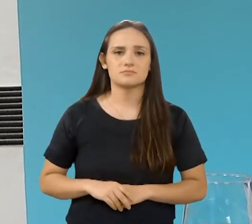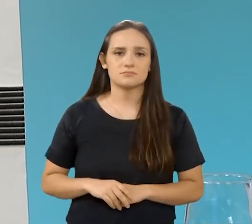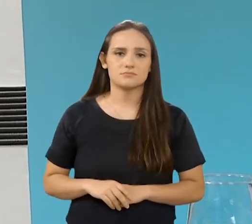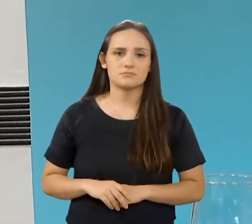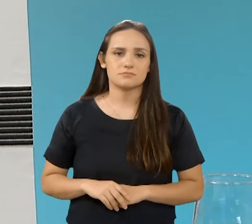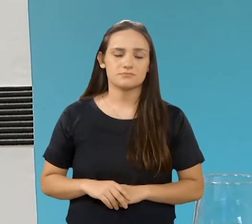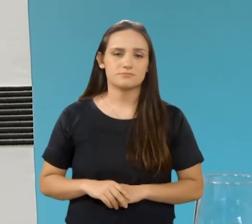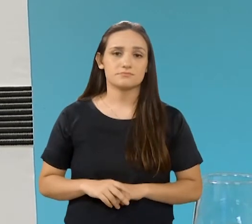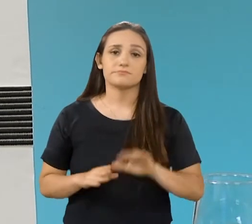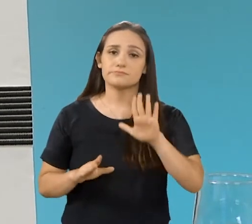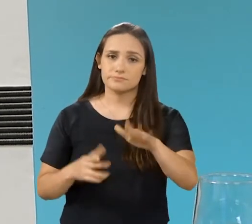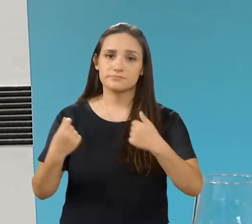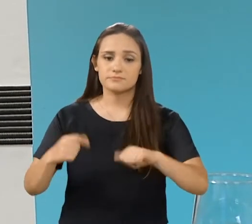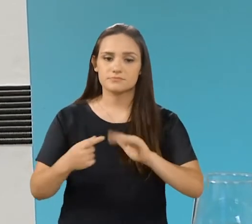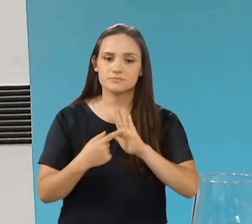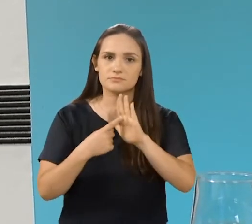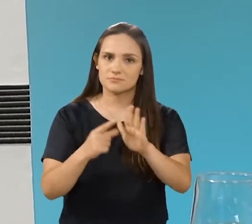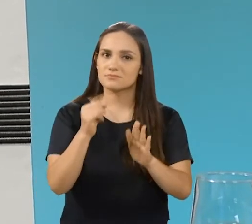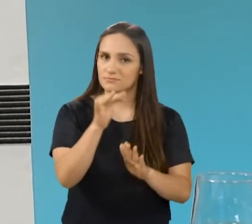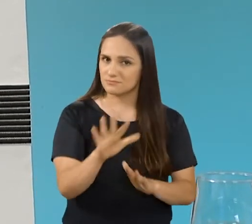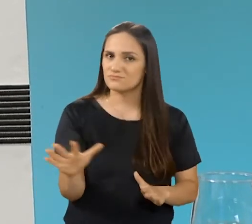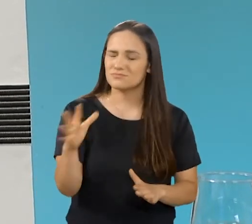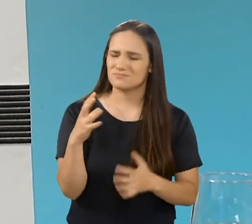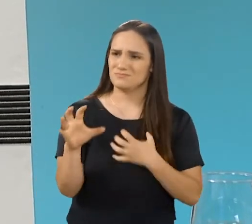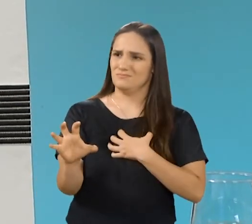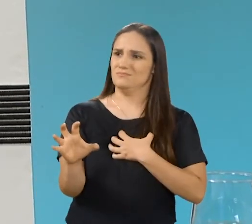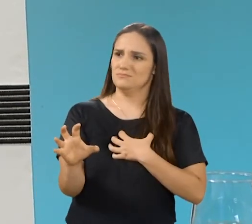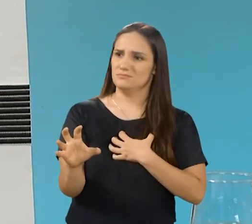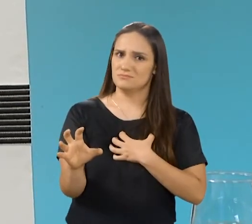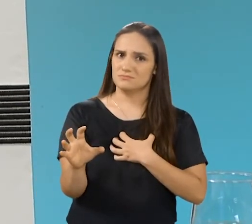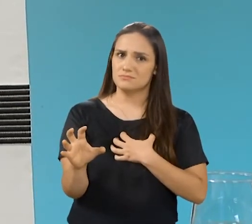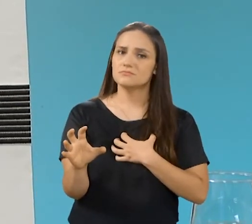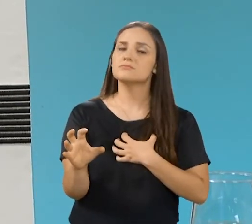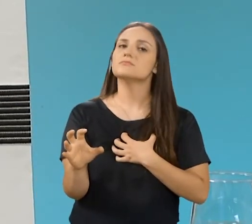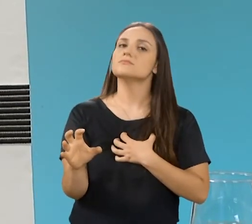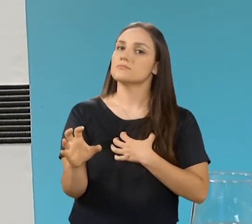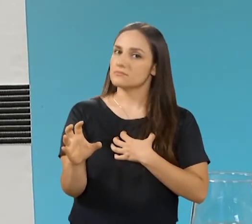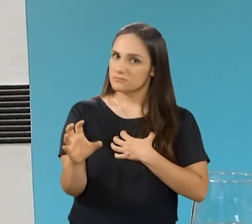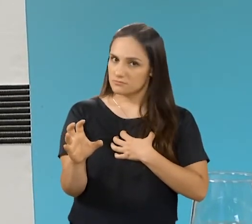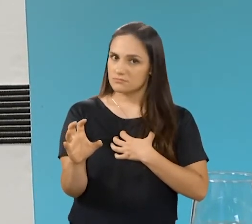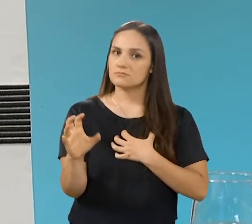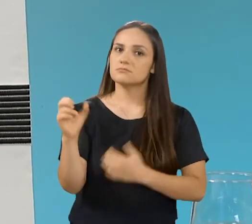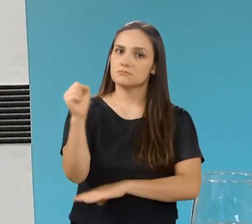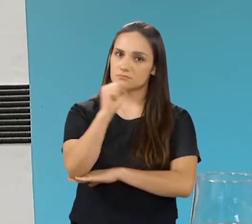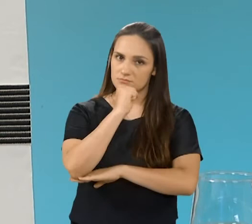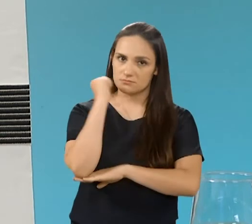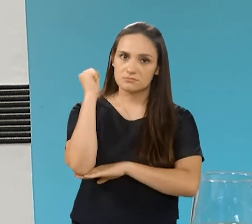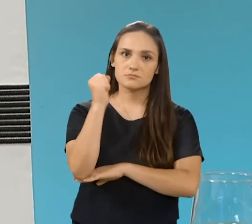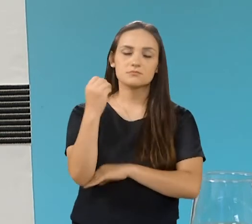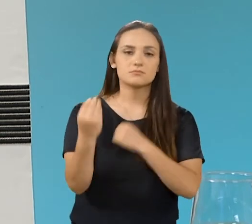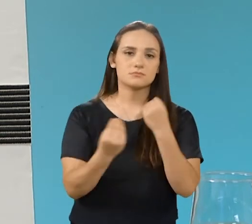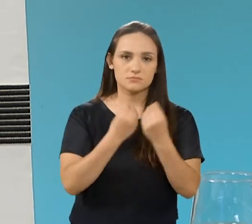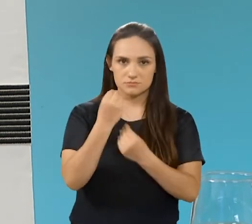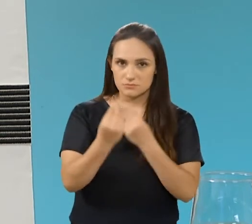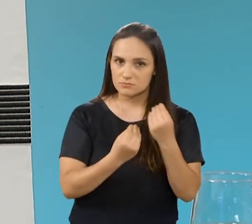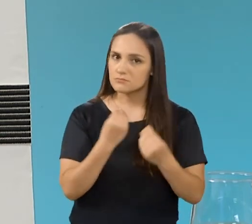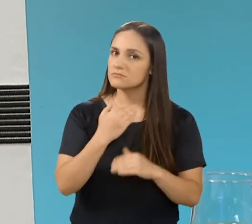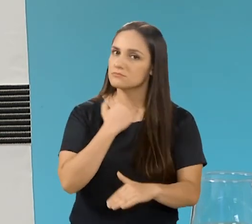mostrando principalmente com imagens chocantes a dimensão do dano, as perdas